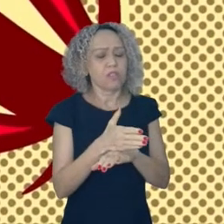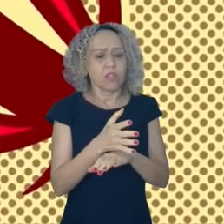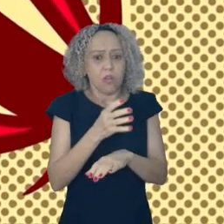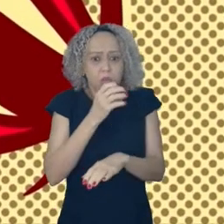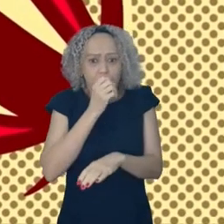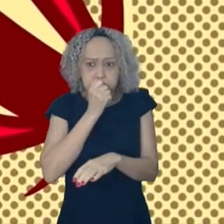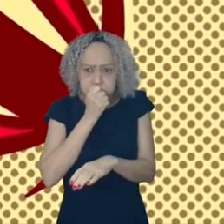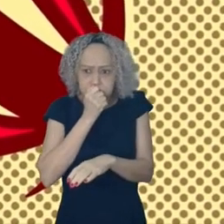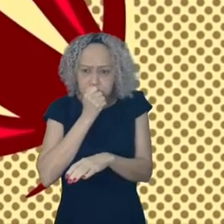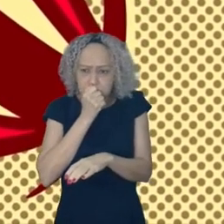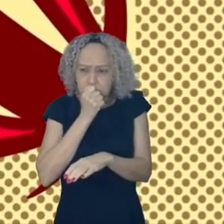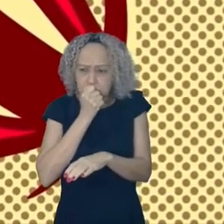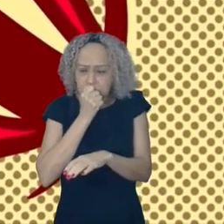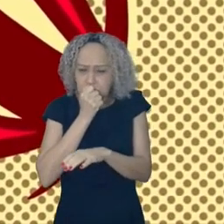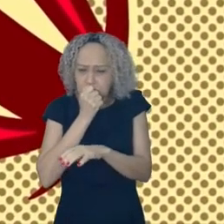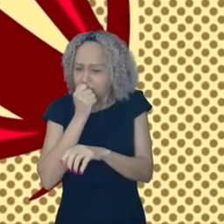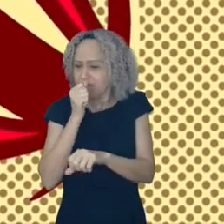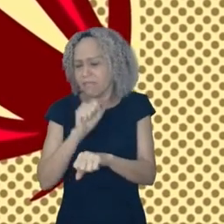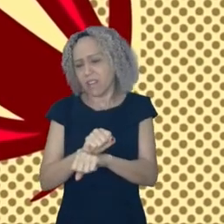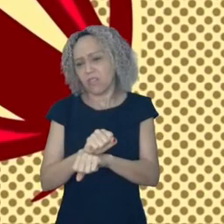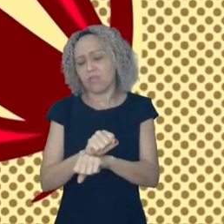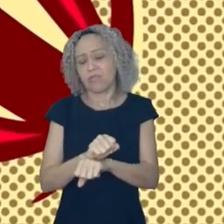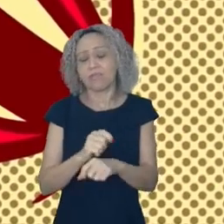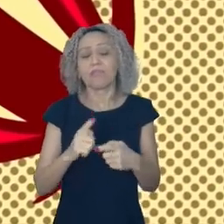agora eu vou falar.